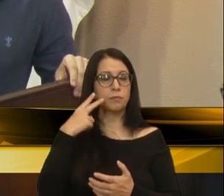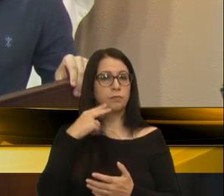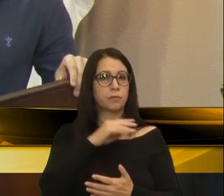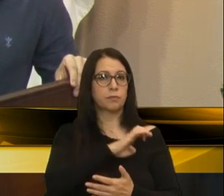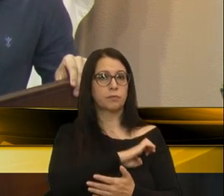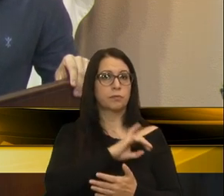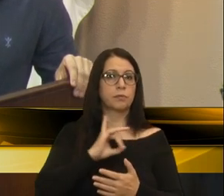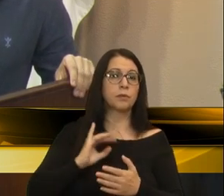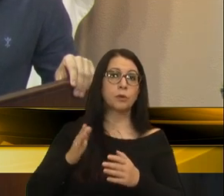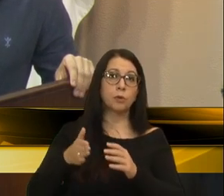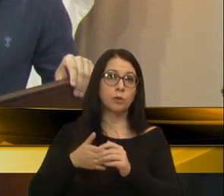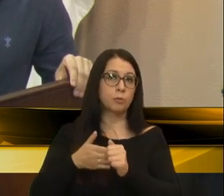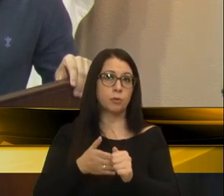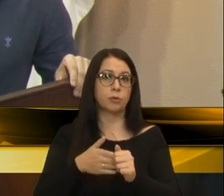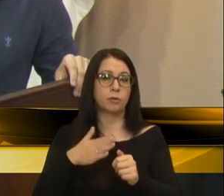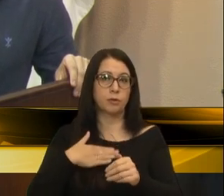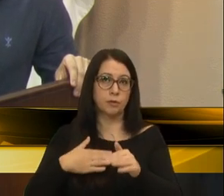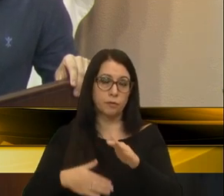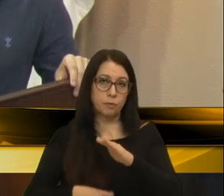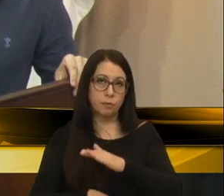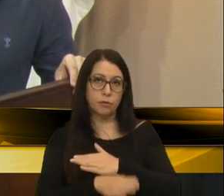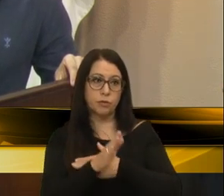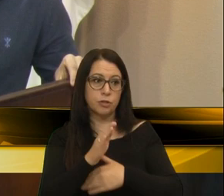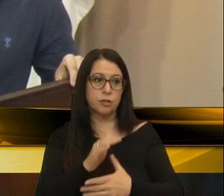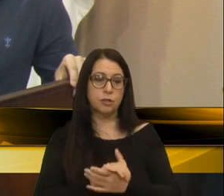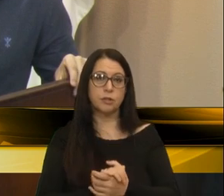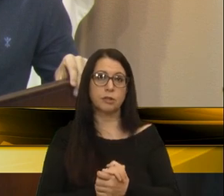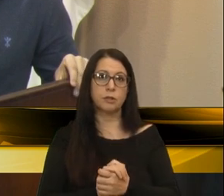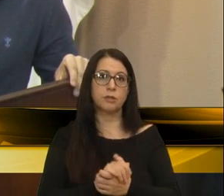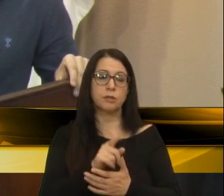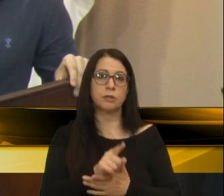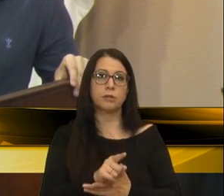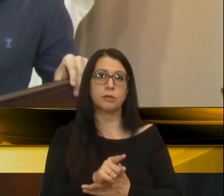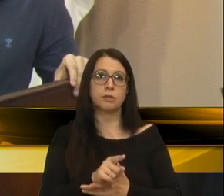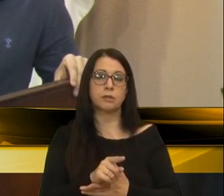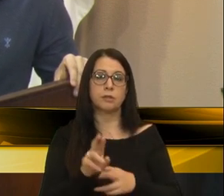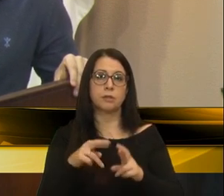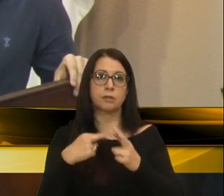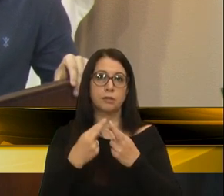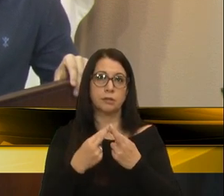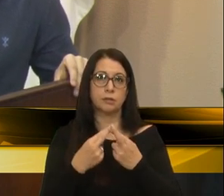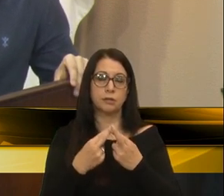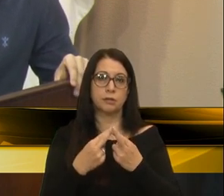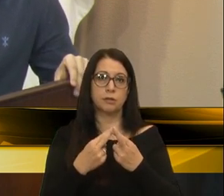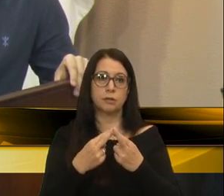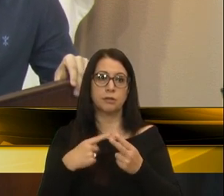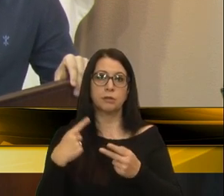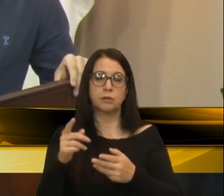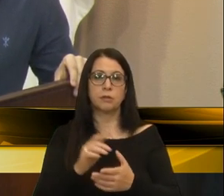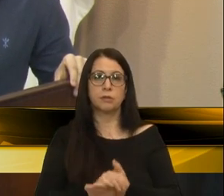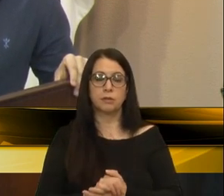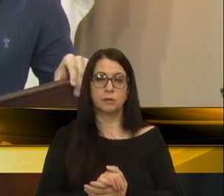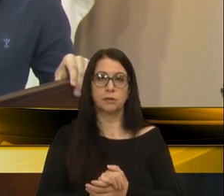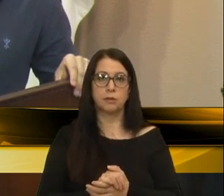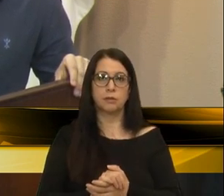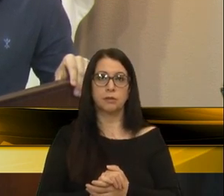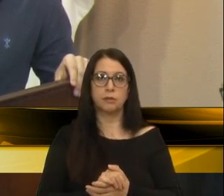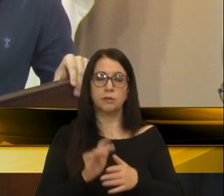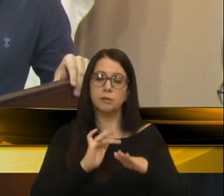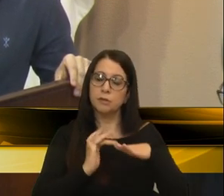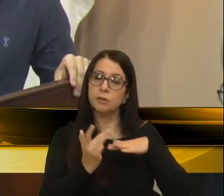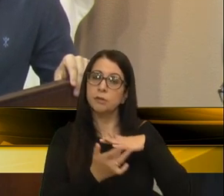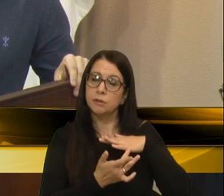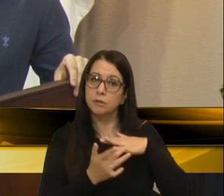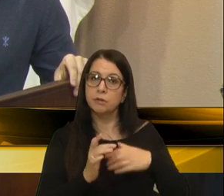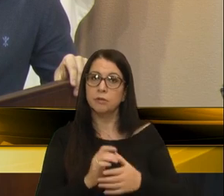que acompanhou nessa viagem, aos vereadores da Frente Parlamentar que estiveram na reunião e designaram a gente para ir, à imprensa,